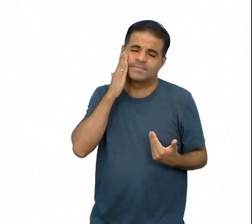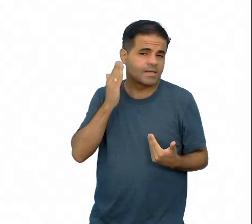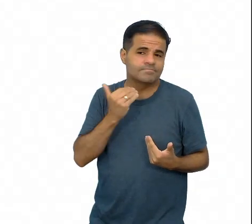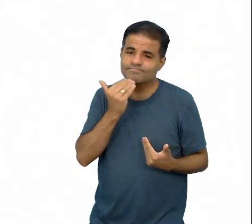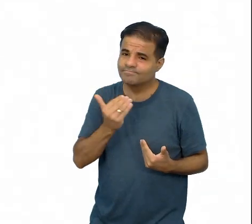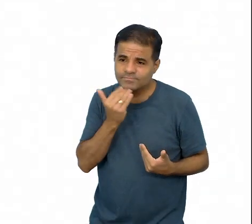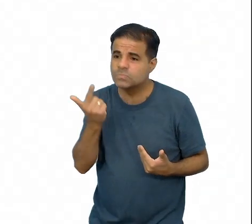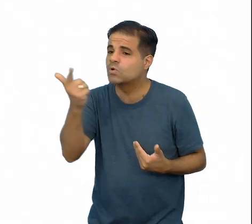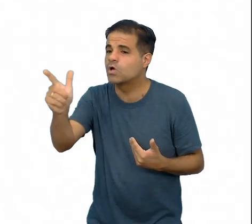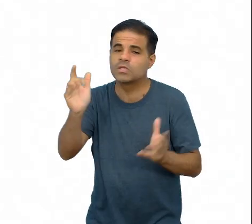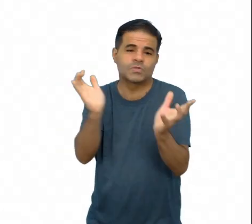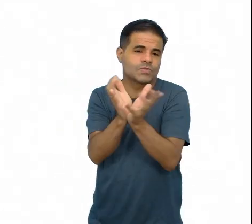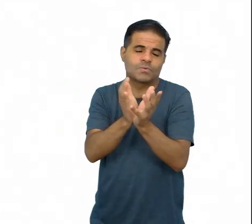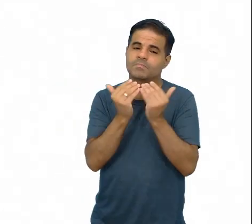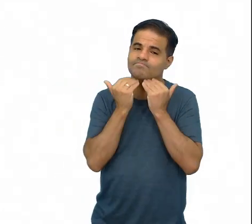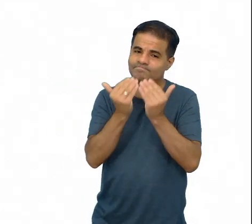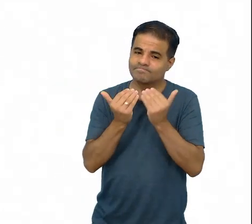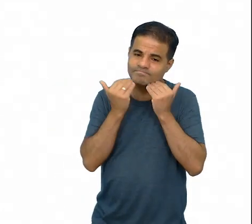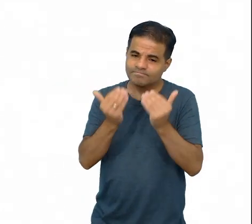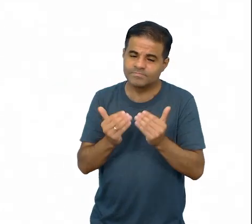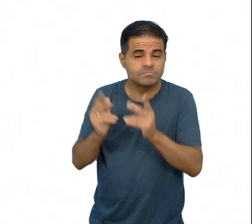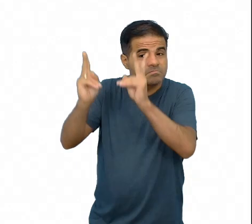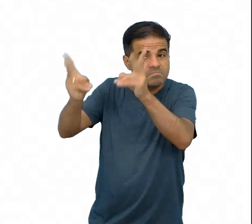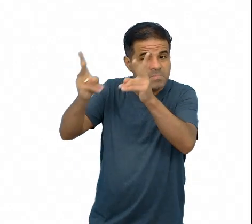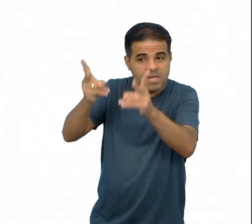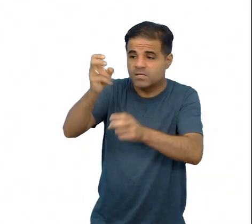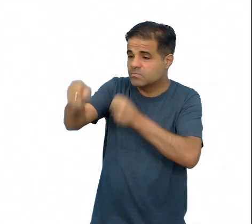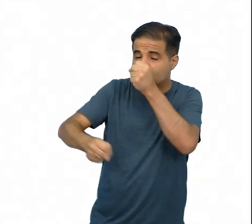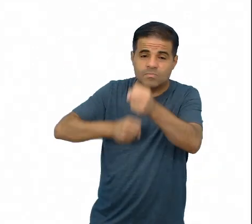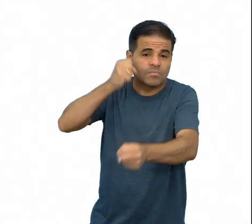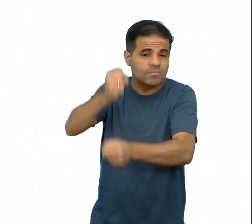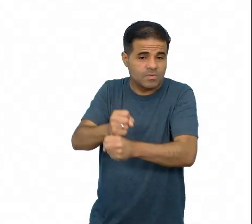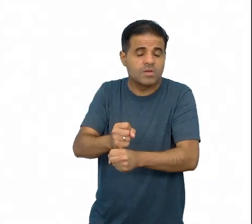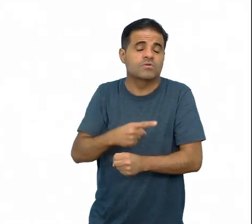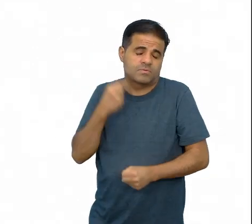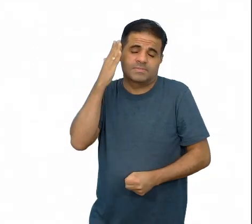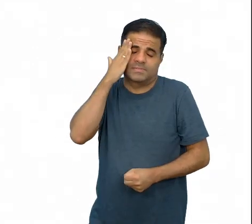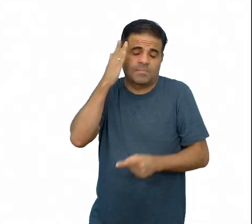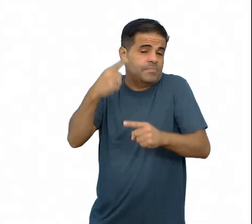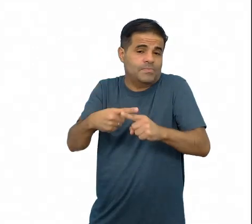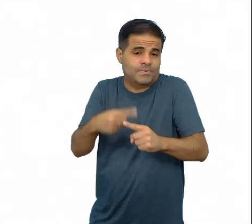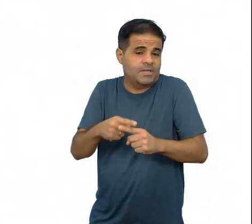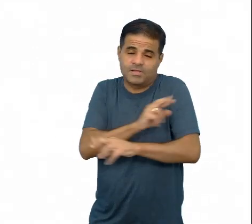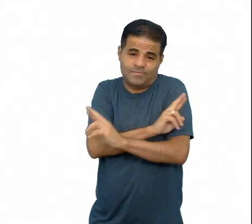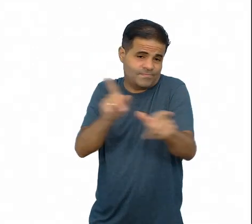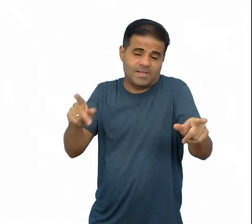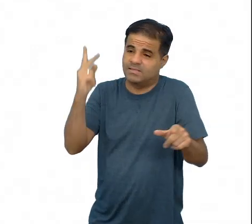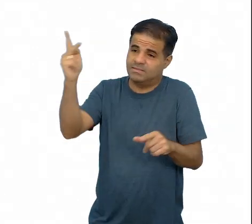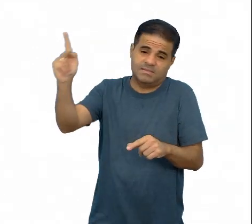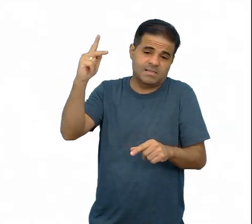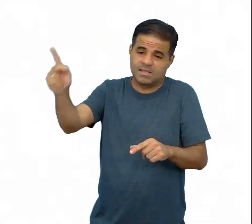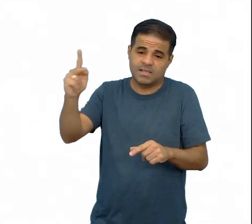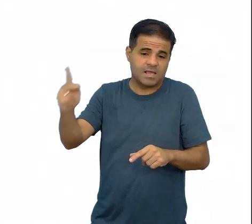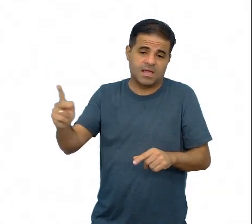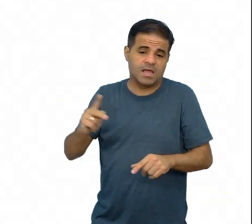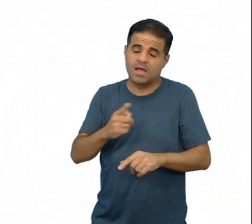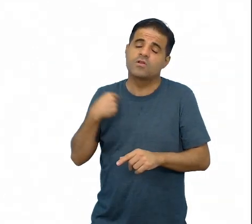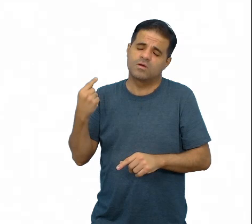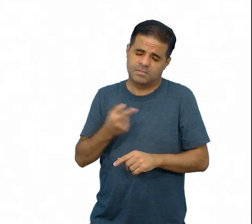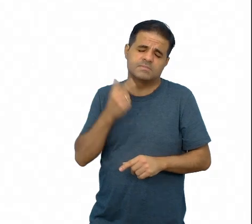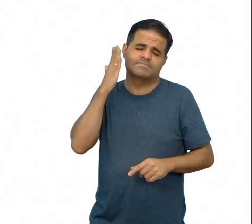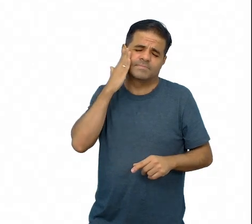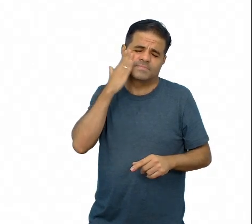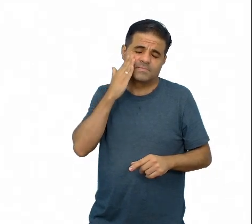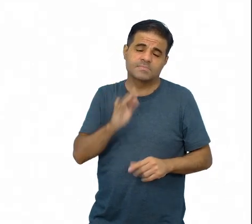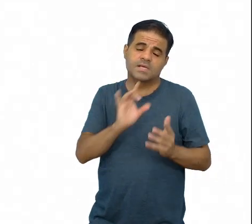funciona com a outra turma, tá, que é do mesmo ano. A gente sabe por quê? Por causa da diferença deles, né, que a gente sabe